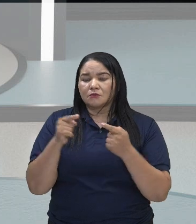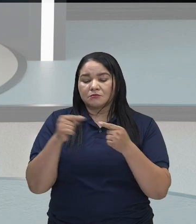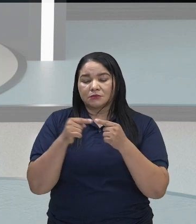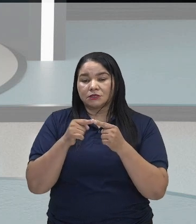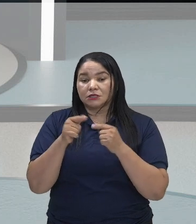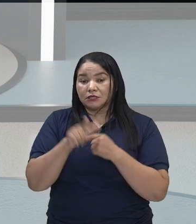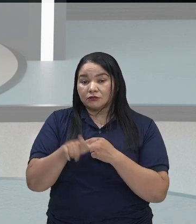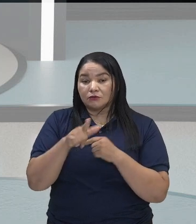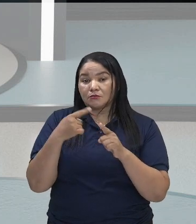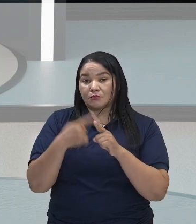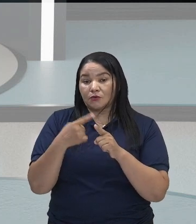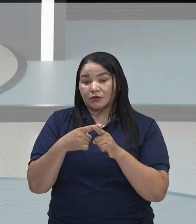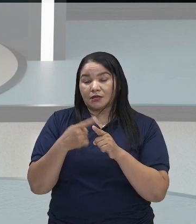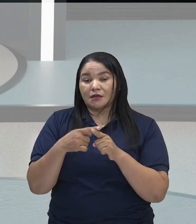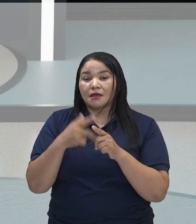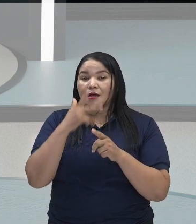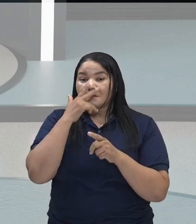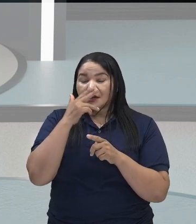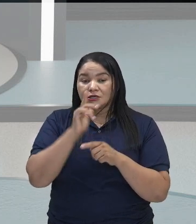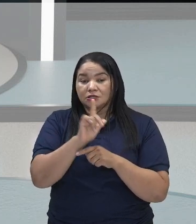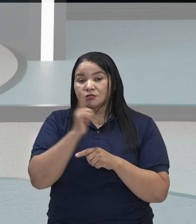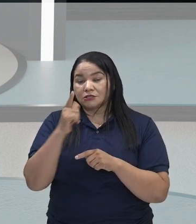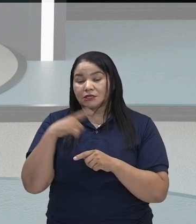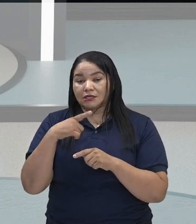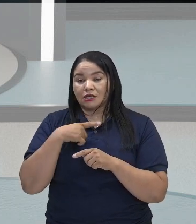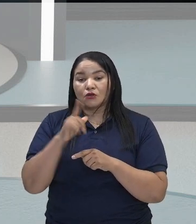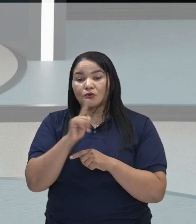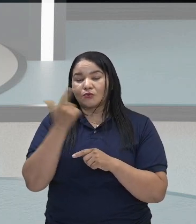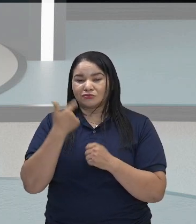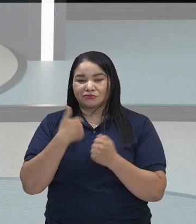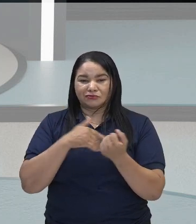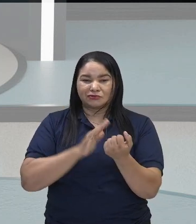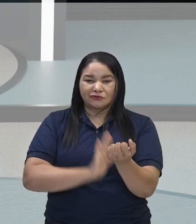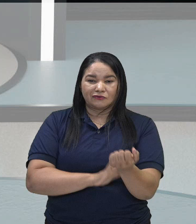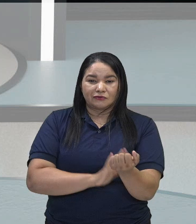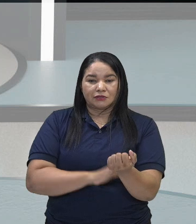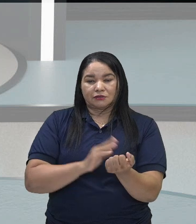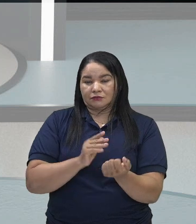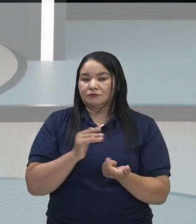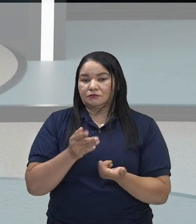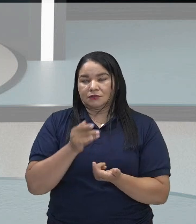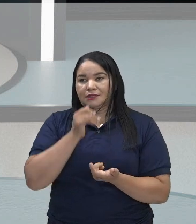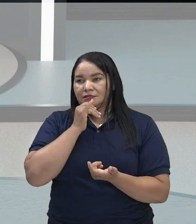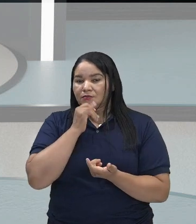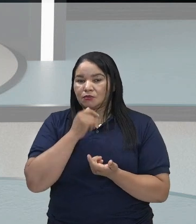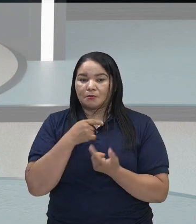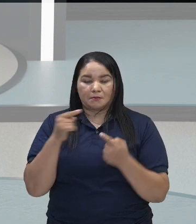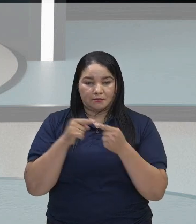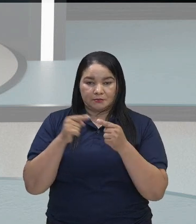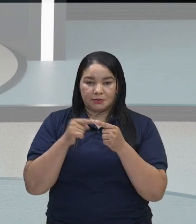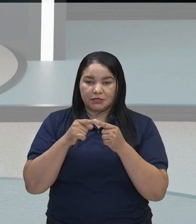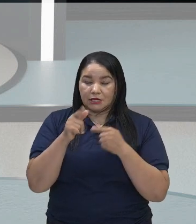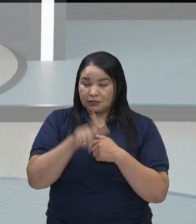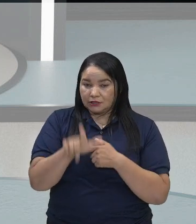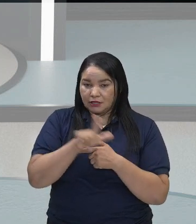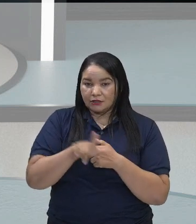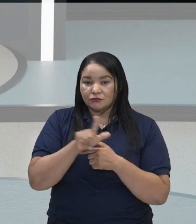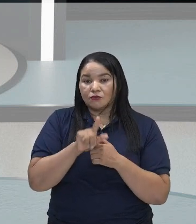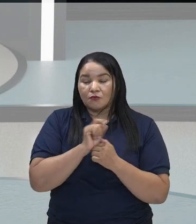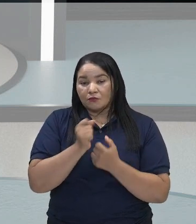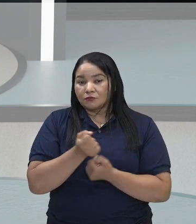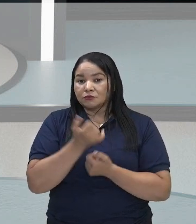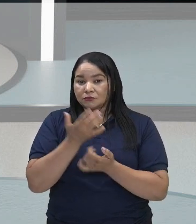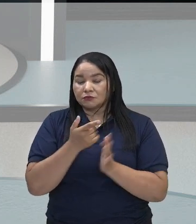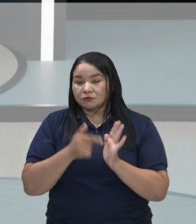existe o pleonasmo vicioso. Pleonasmo literário é um, que é para dar mais ênfase naquilo